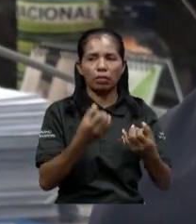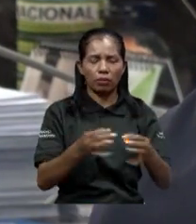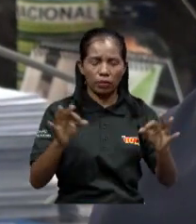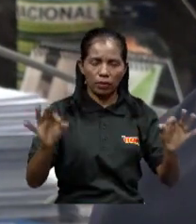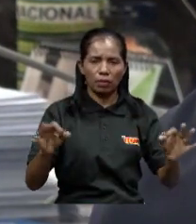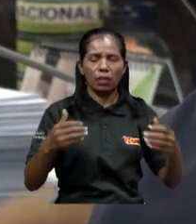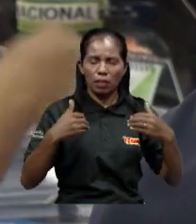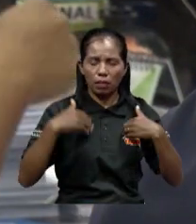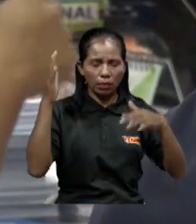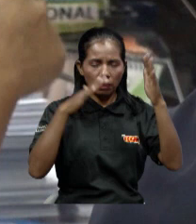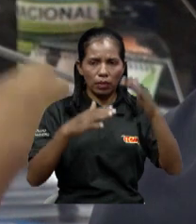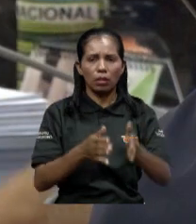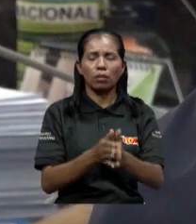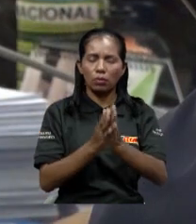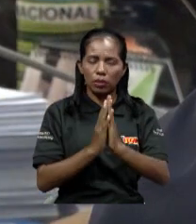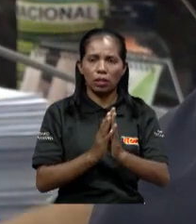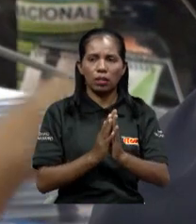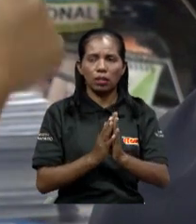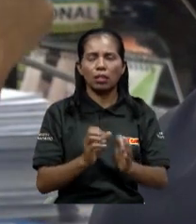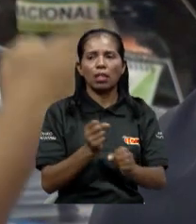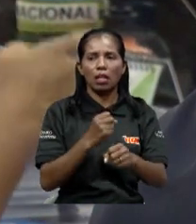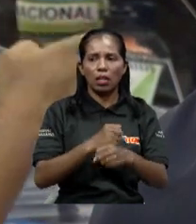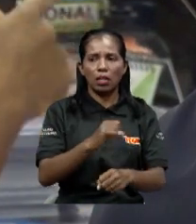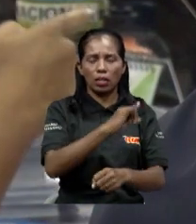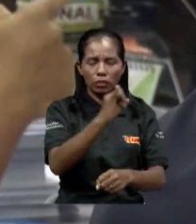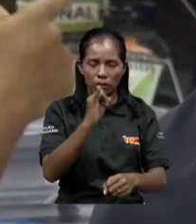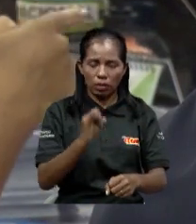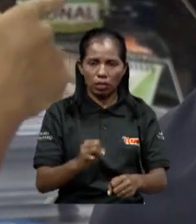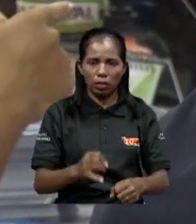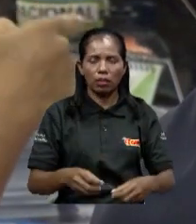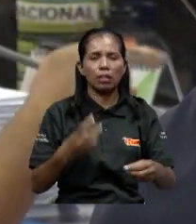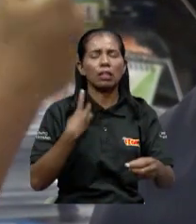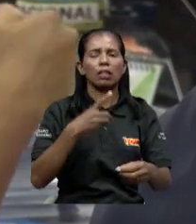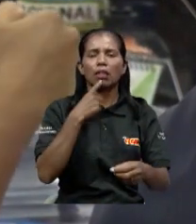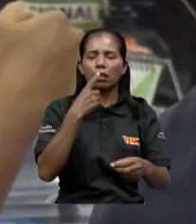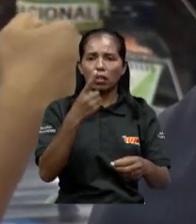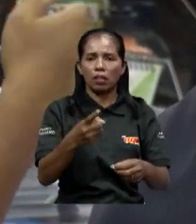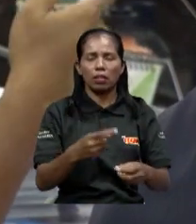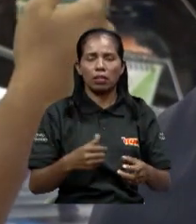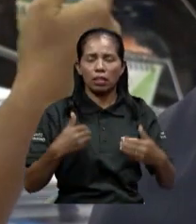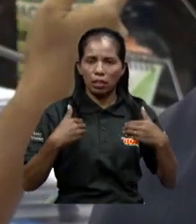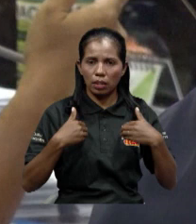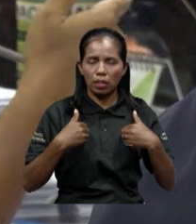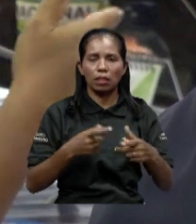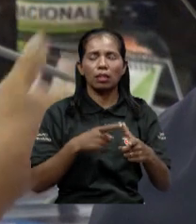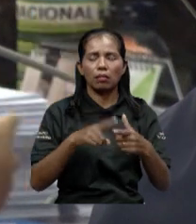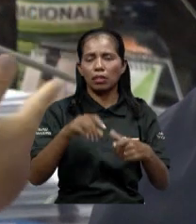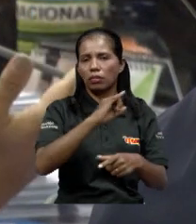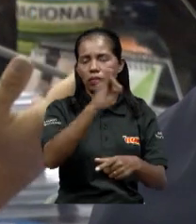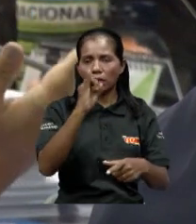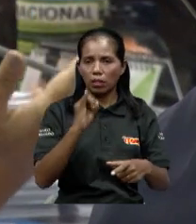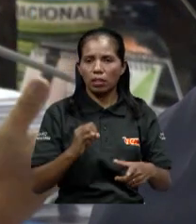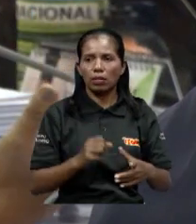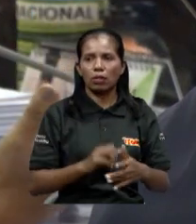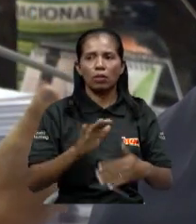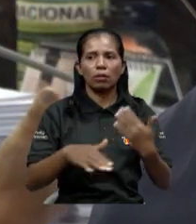acontece, nem me custa um momento justo de investiga e foi bem que está até né? Acontece quando depois de investiga